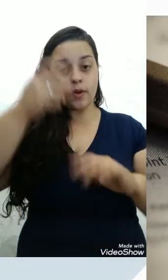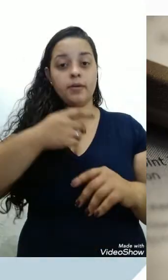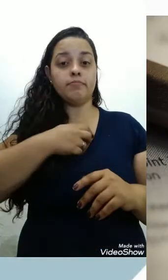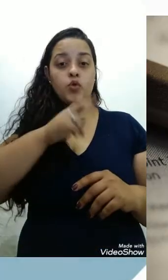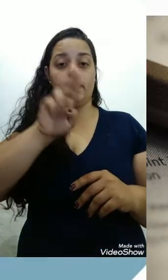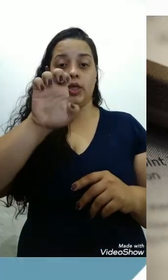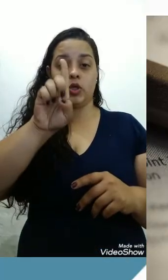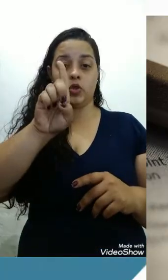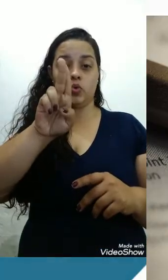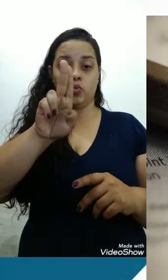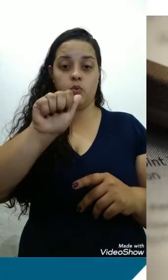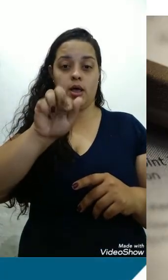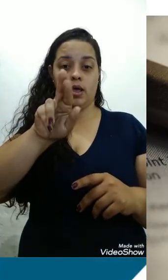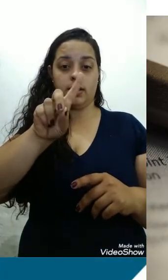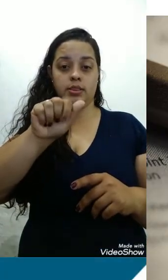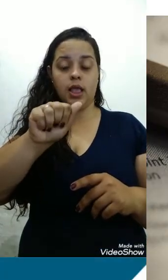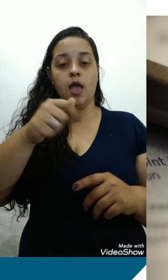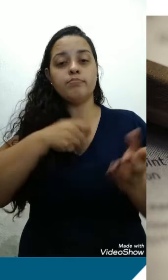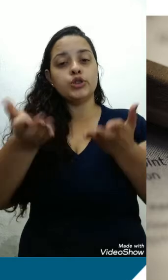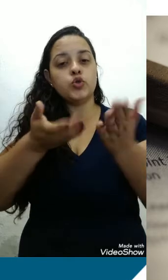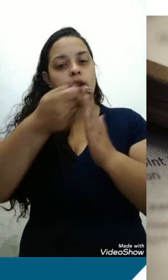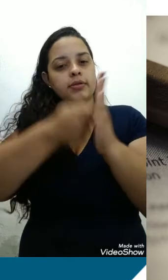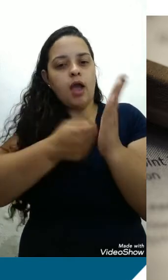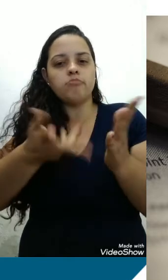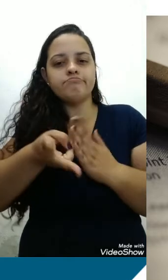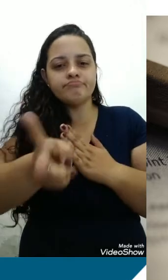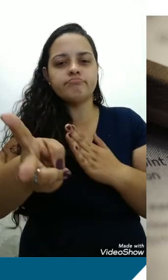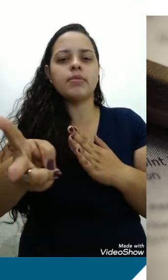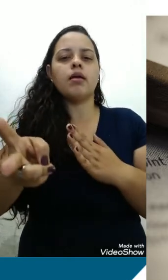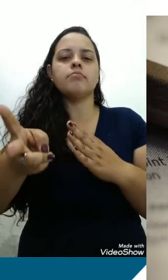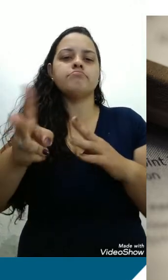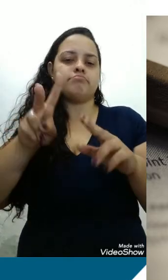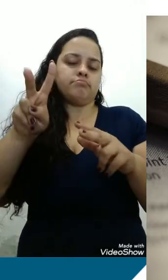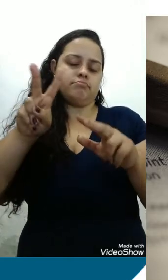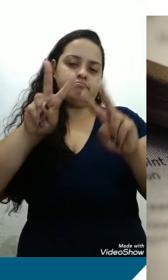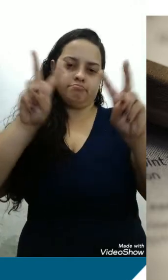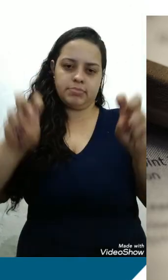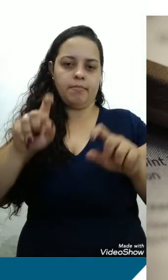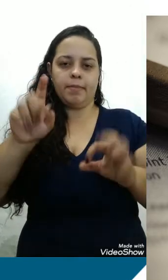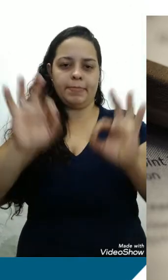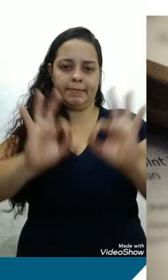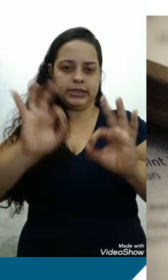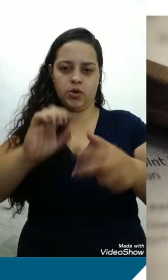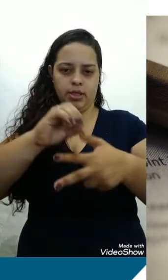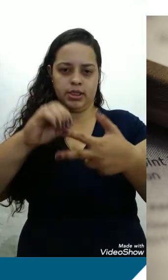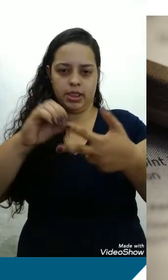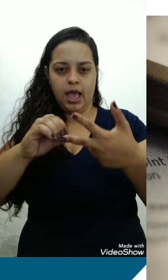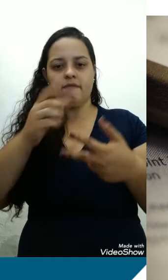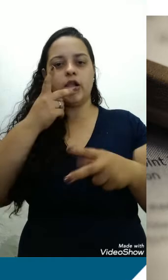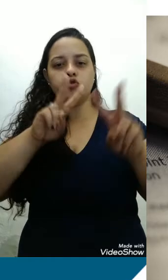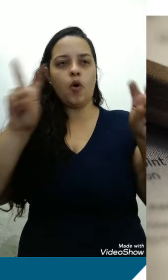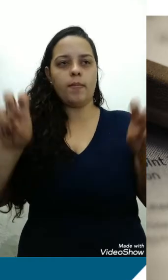Oi pessoal, eu sou Eduarda, mediadora de redação, e hoje vou dar prosseguimento às aulas sobre preparação para o Enem, falando um pouquinho mais